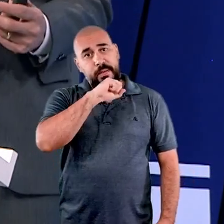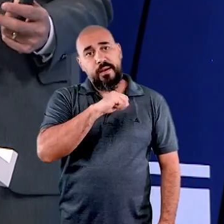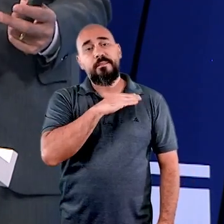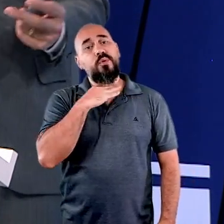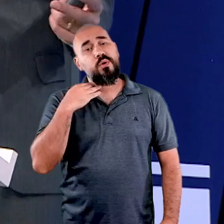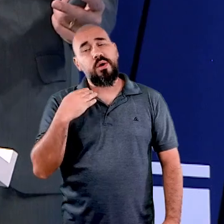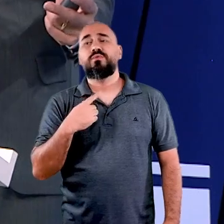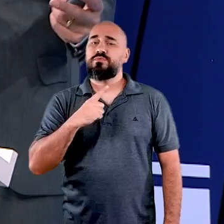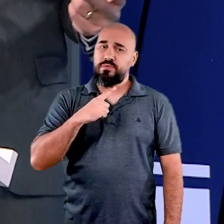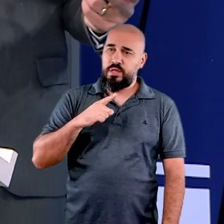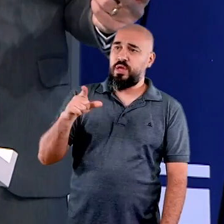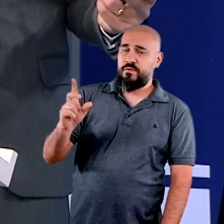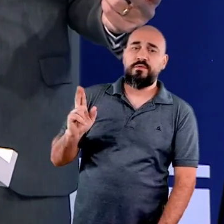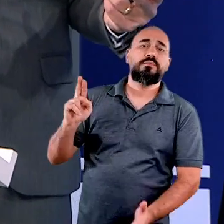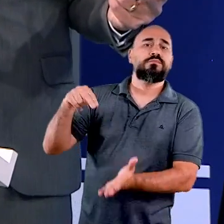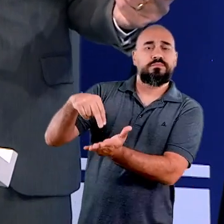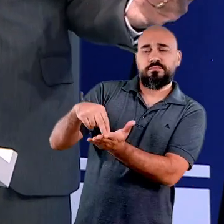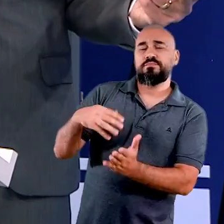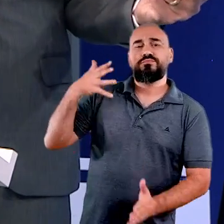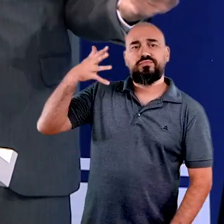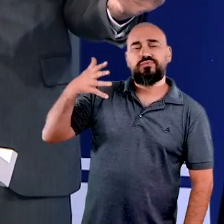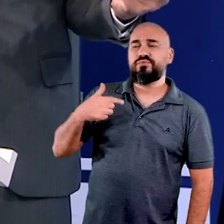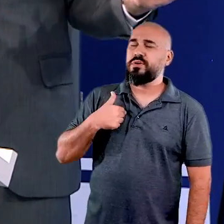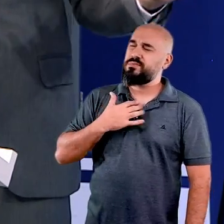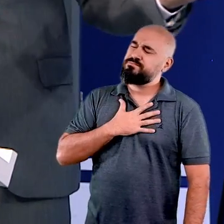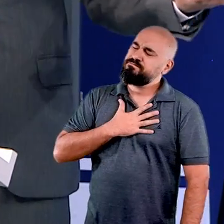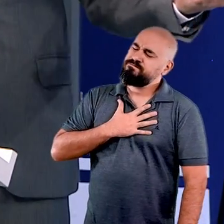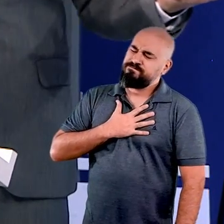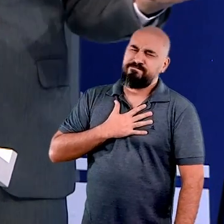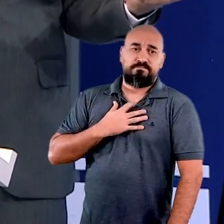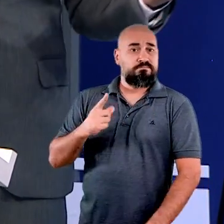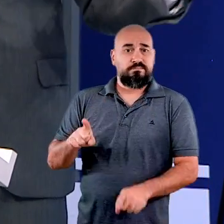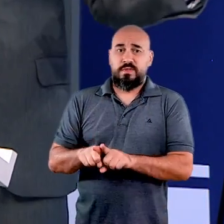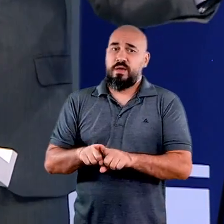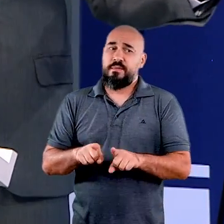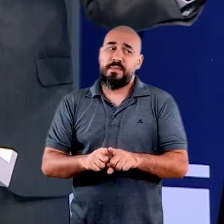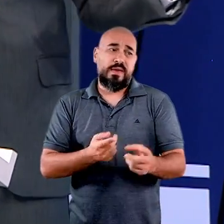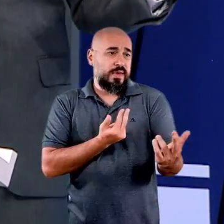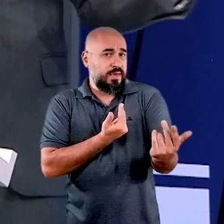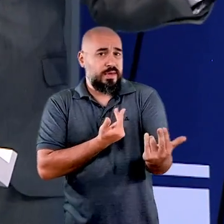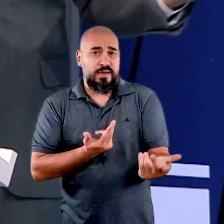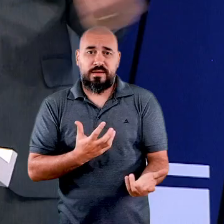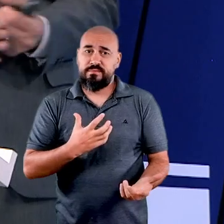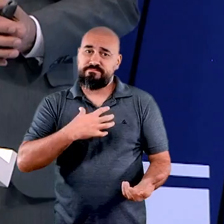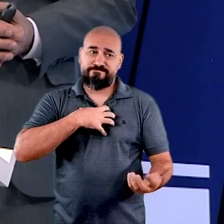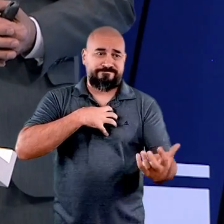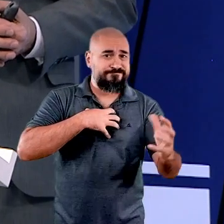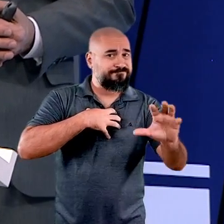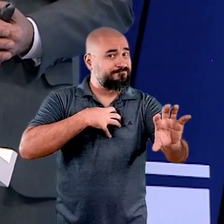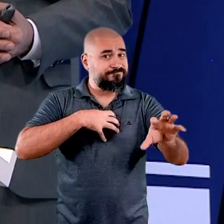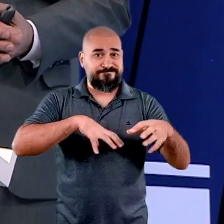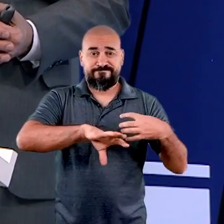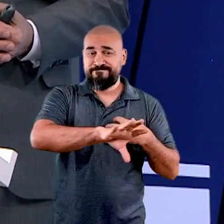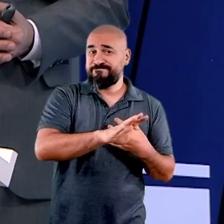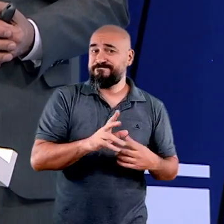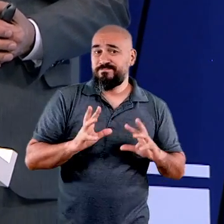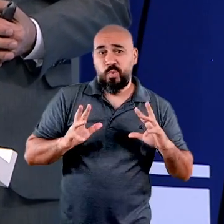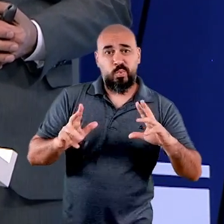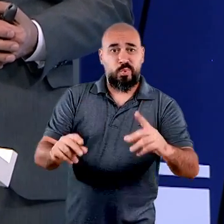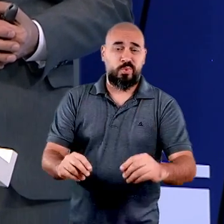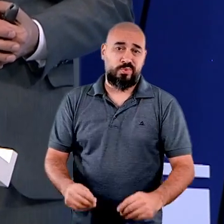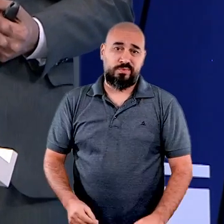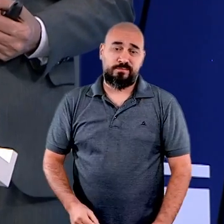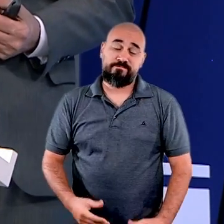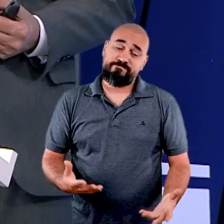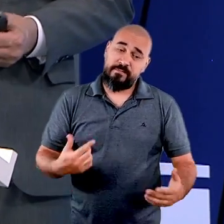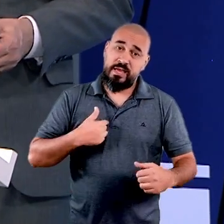E nós temos essa vida dos dois lados. Um momento eu